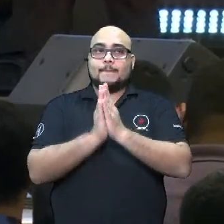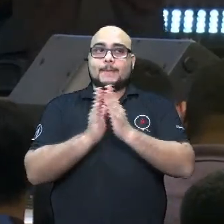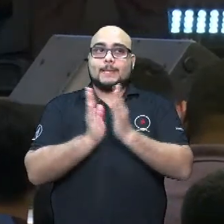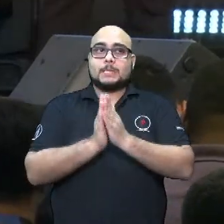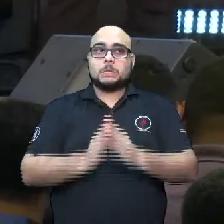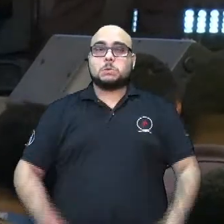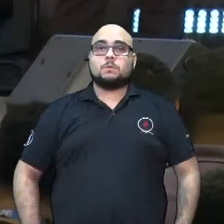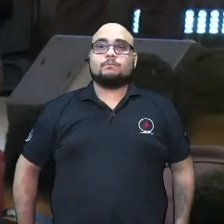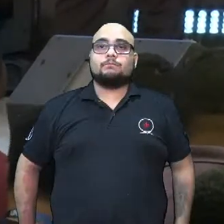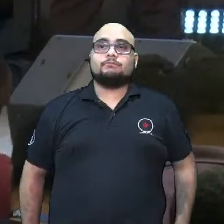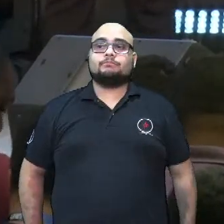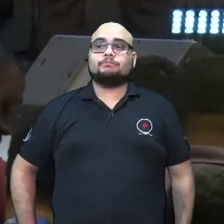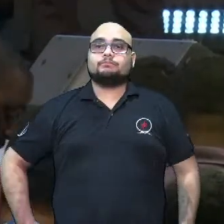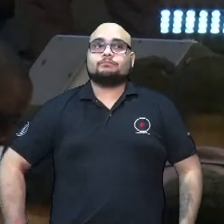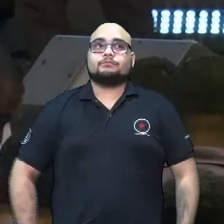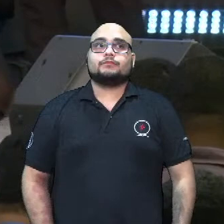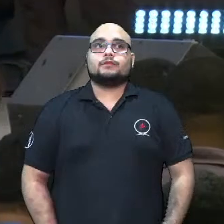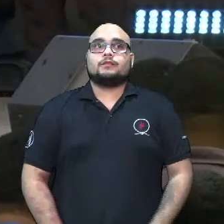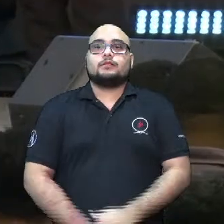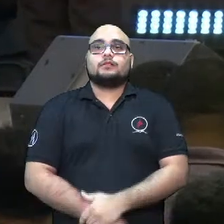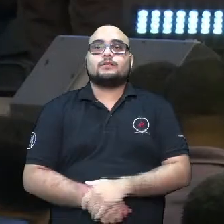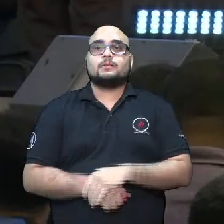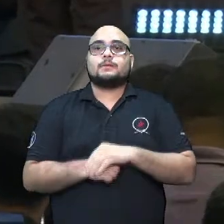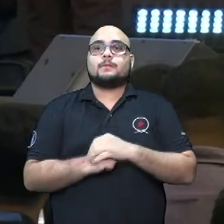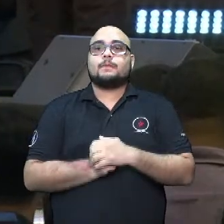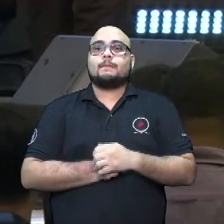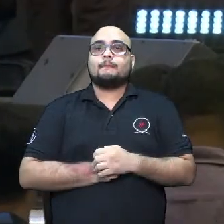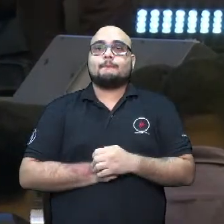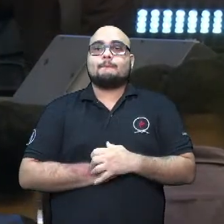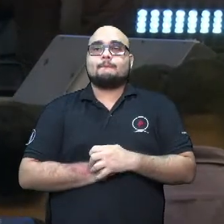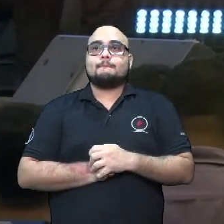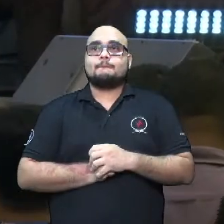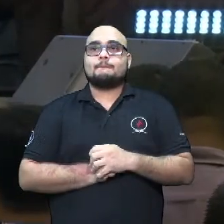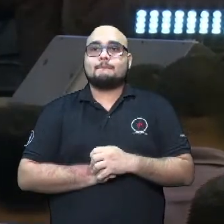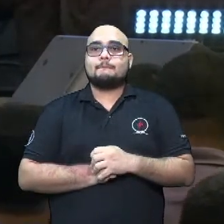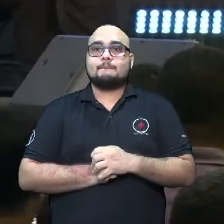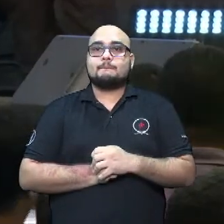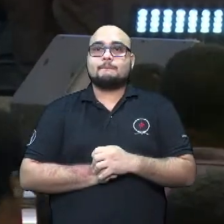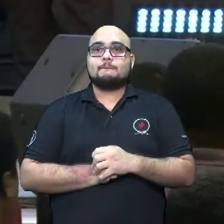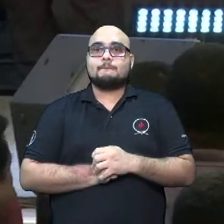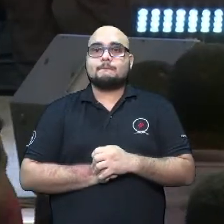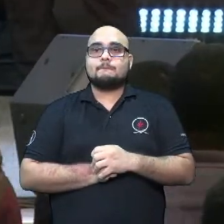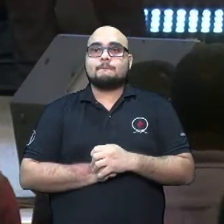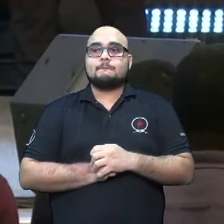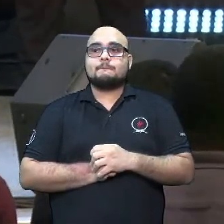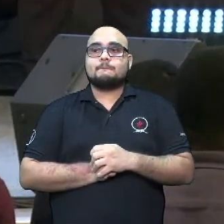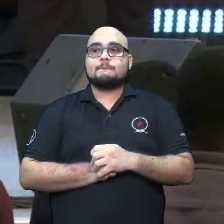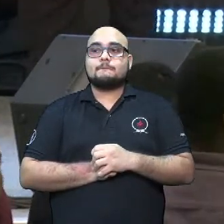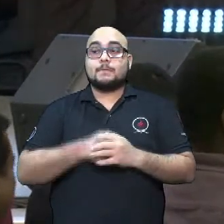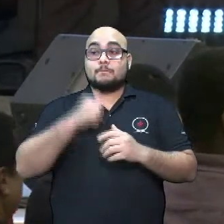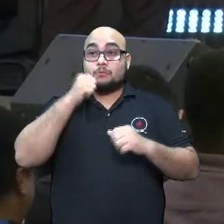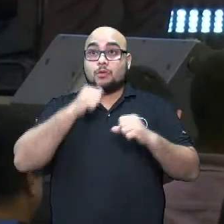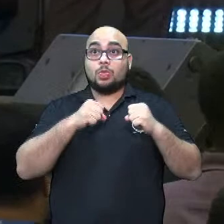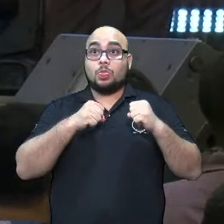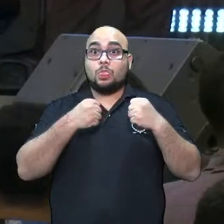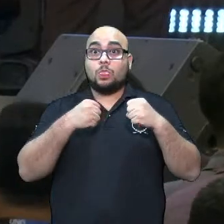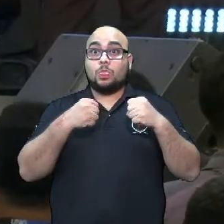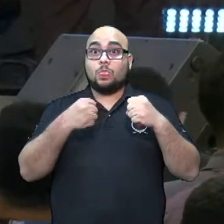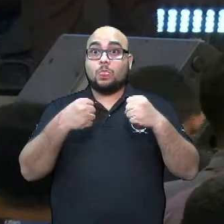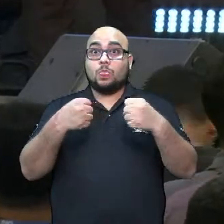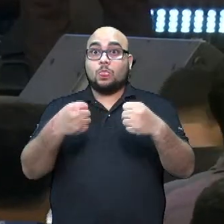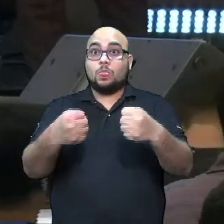Tem vindo mais gente, vem. Isso. Ela correu, gente. Vem.